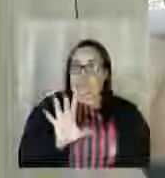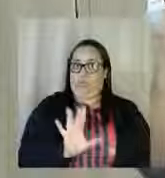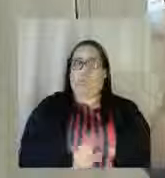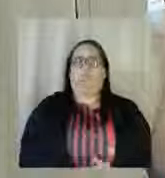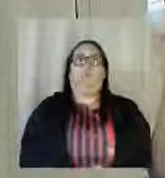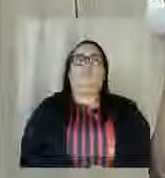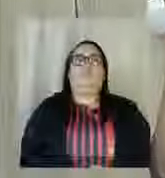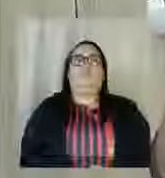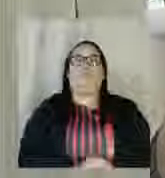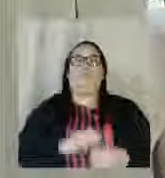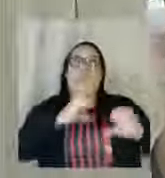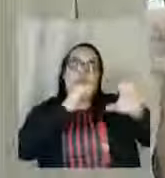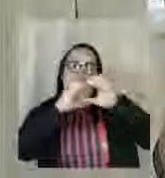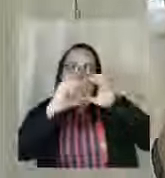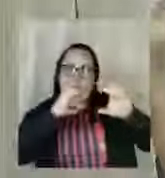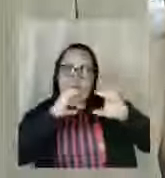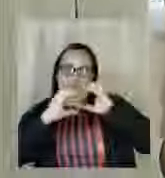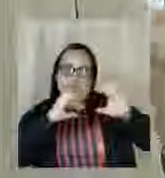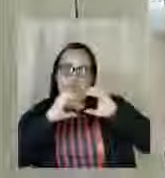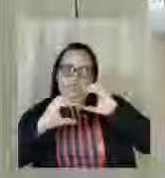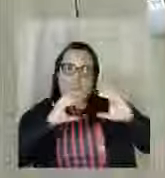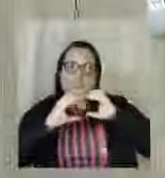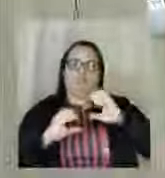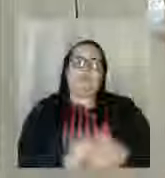Só uma comunicação, já